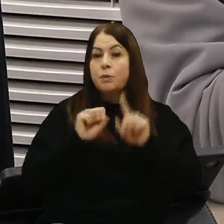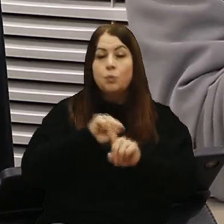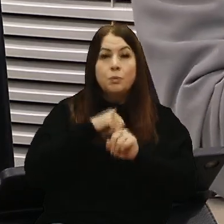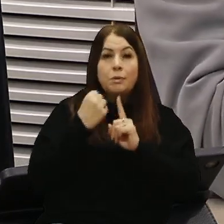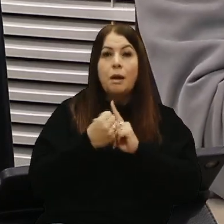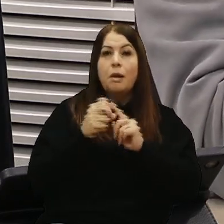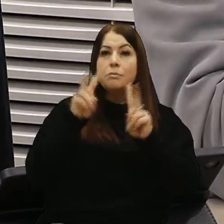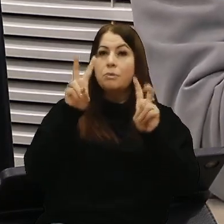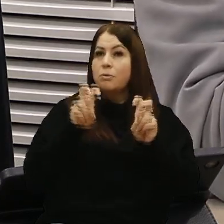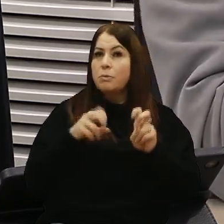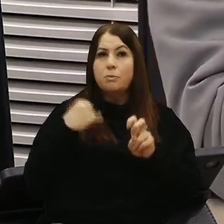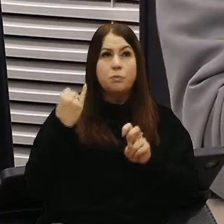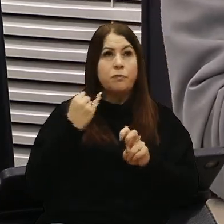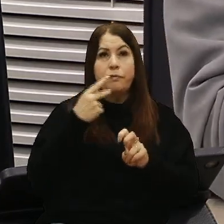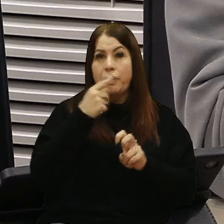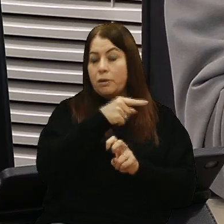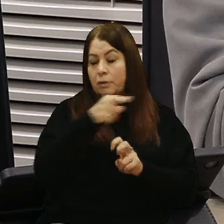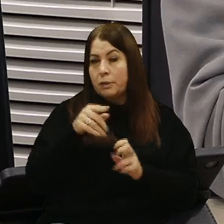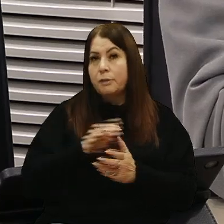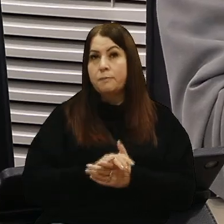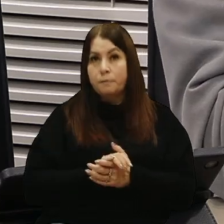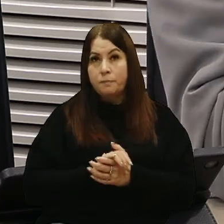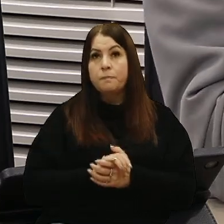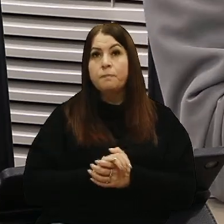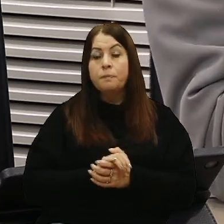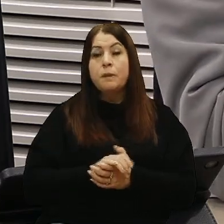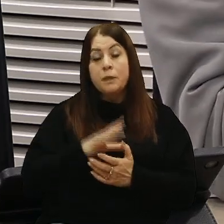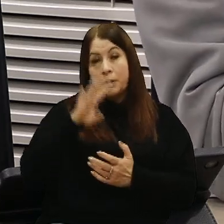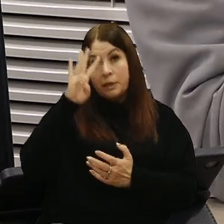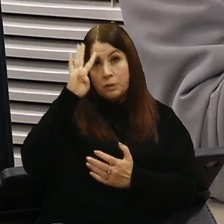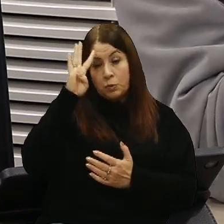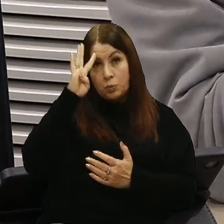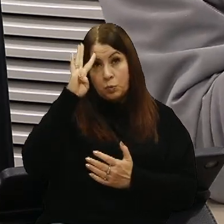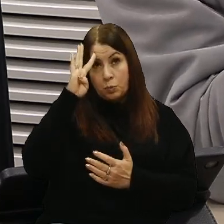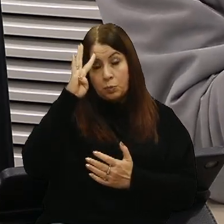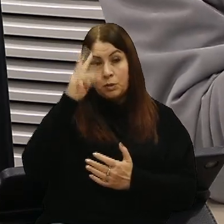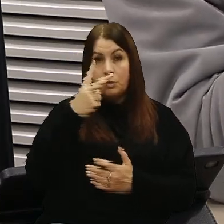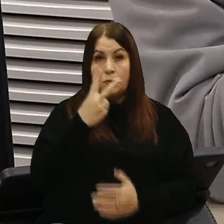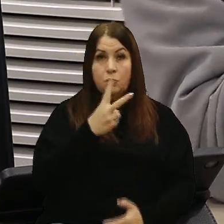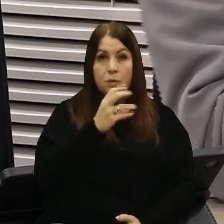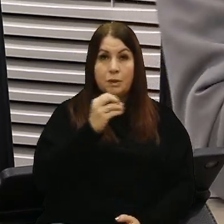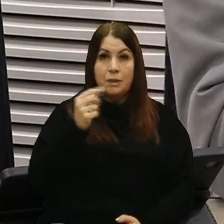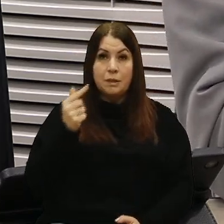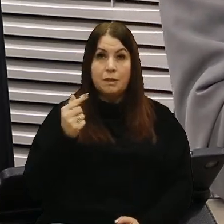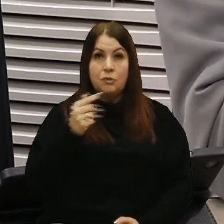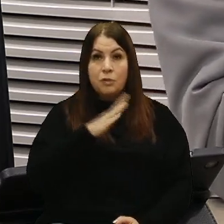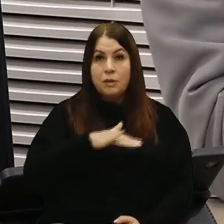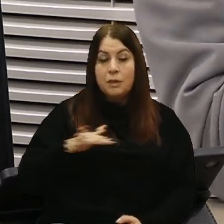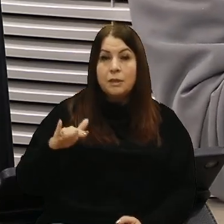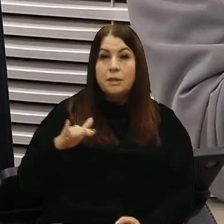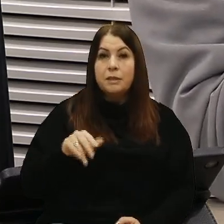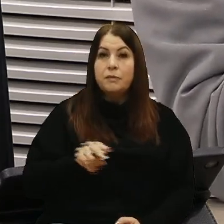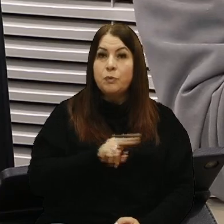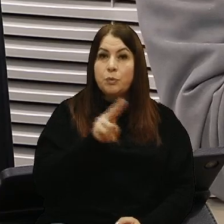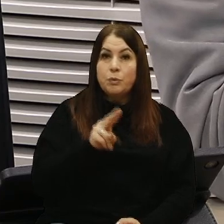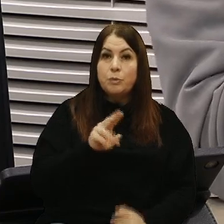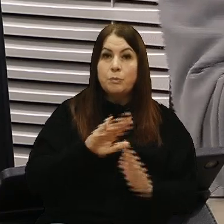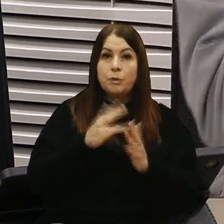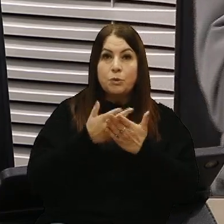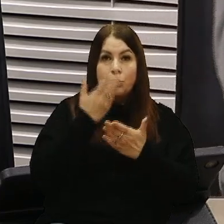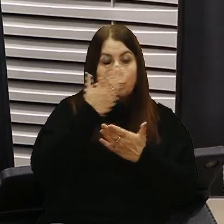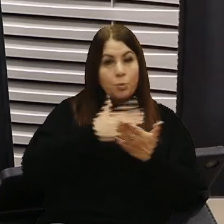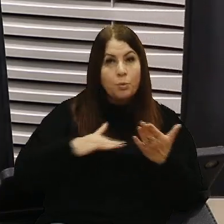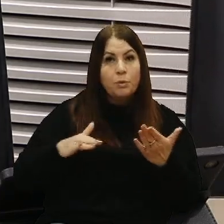um tema muito abordado aqui na Câmara. E nesta quarta-feira, 207 crianças estarão utilizando uma